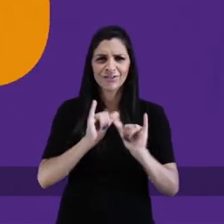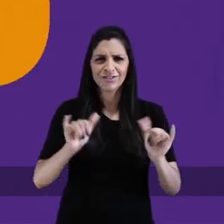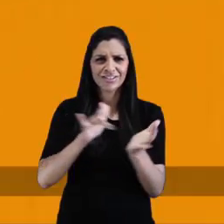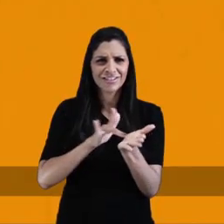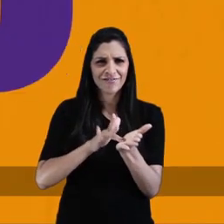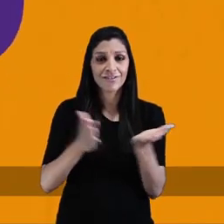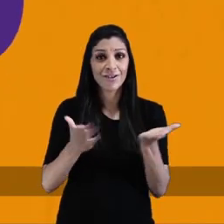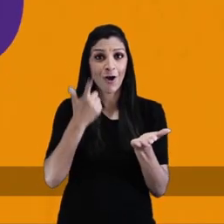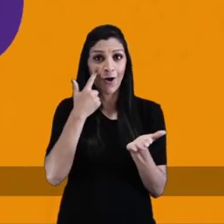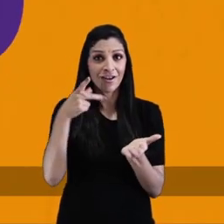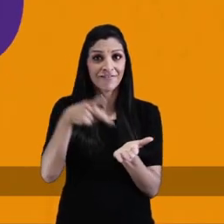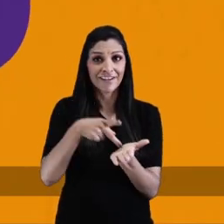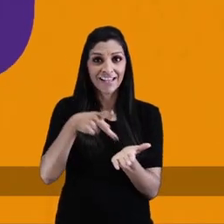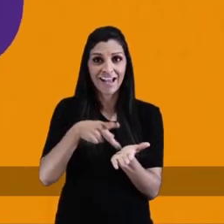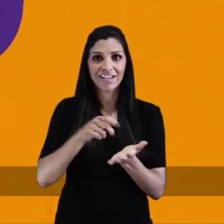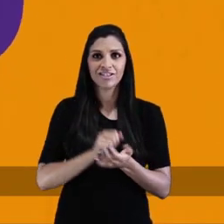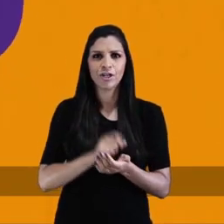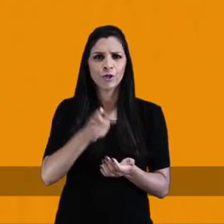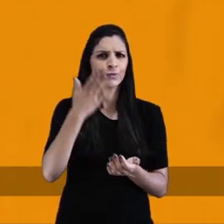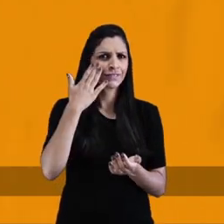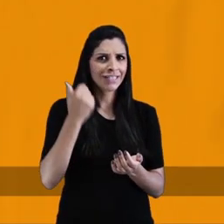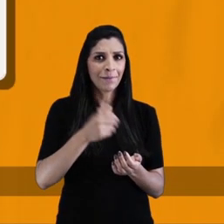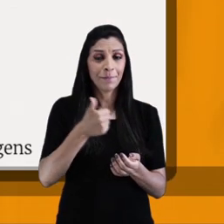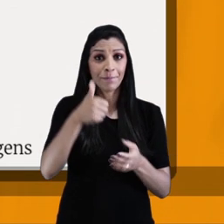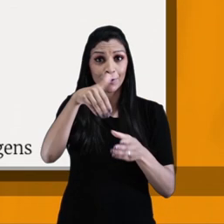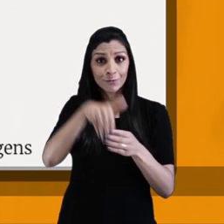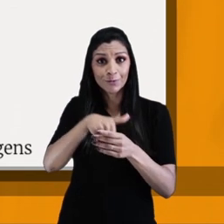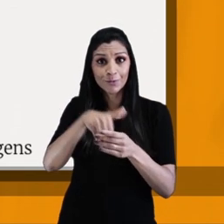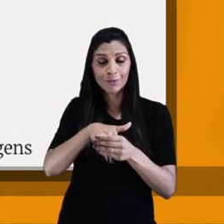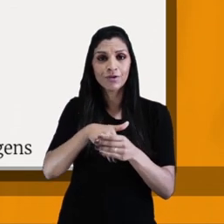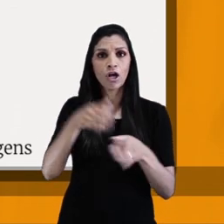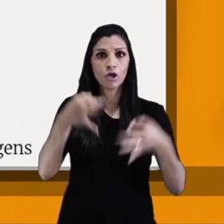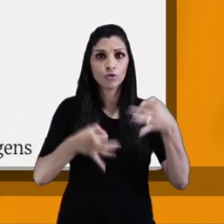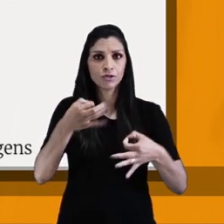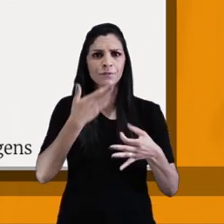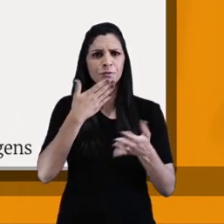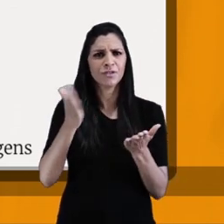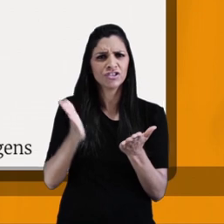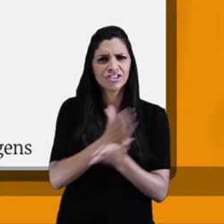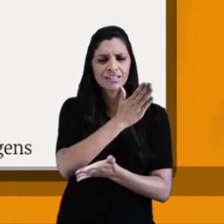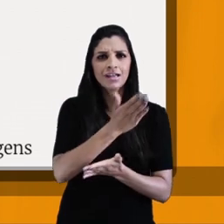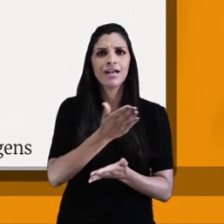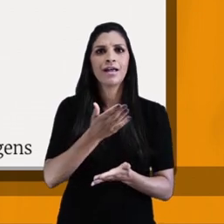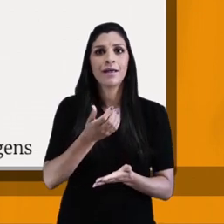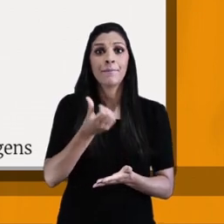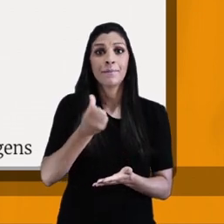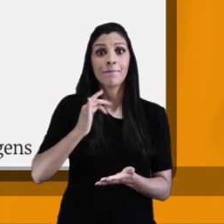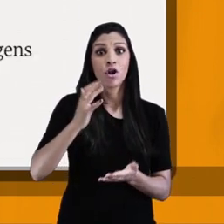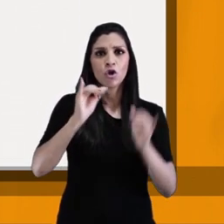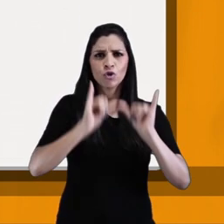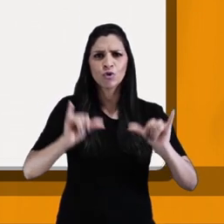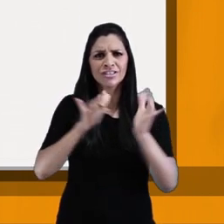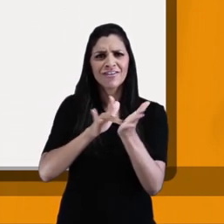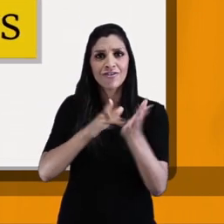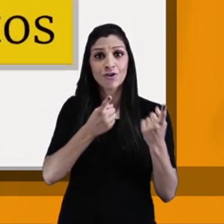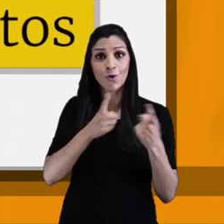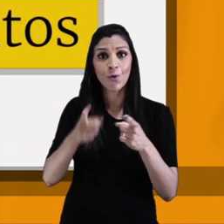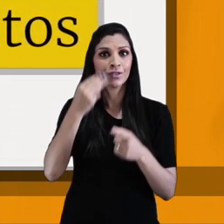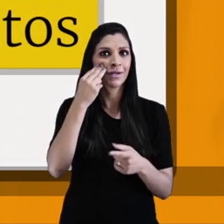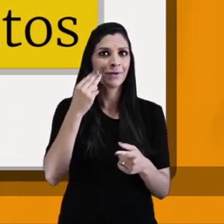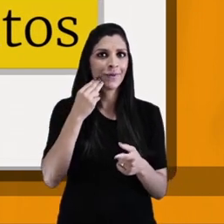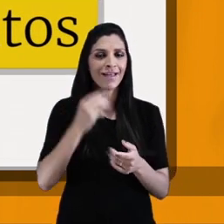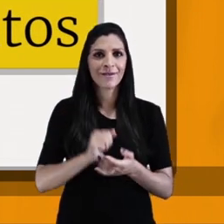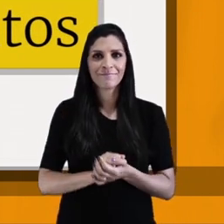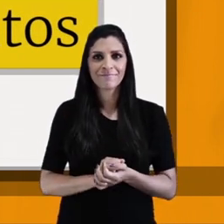Chega de fakes, vamos aos fatos. Tu sabes que no primeiro turno, a justiça mandou derrubar mais de 500 mil de notícias